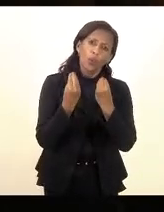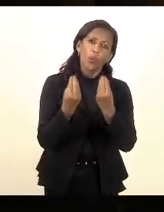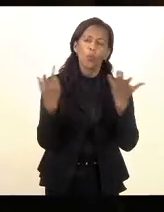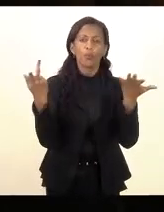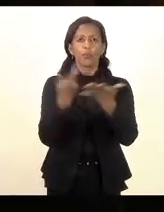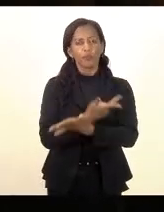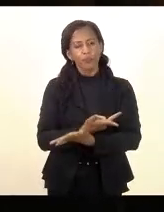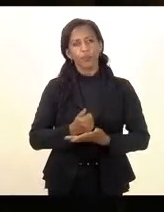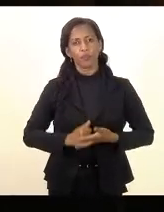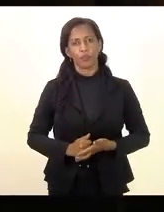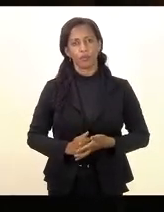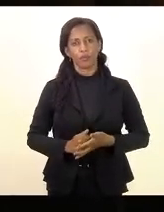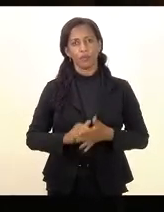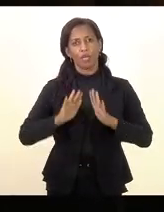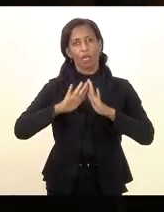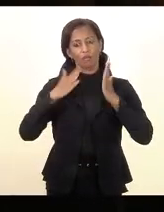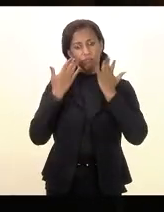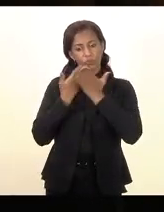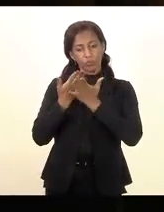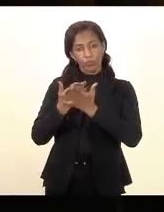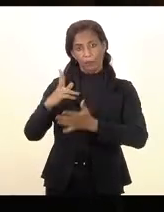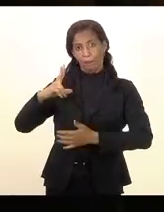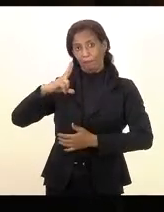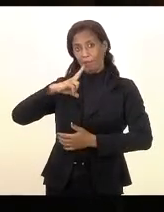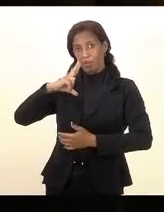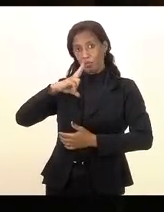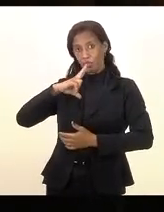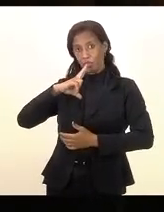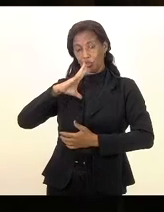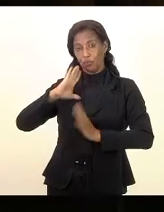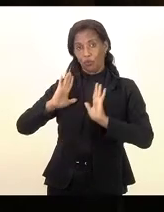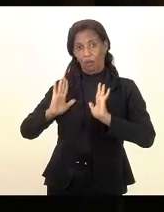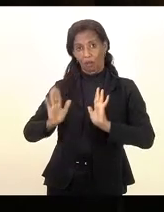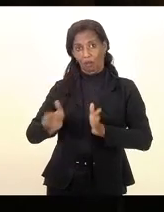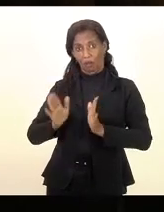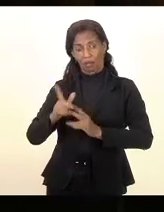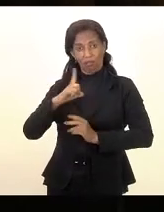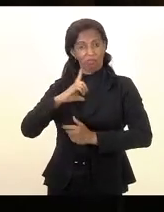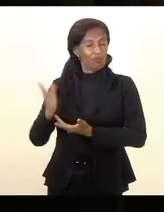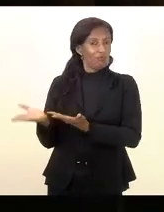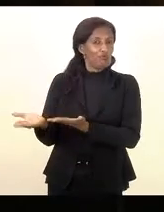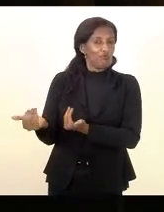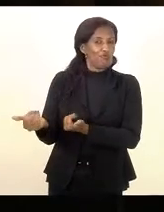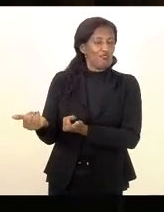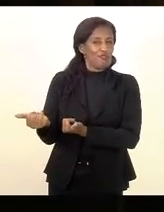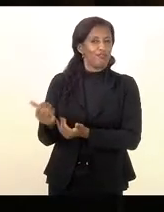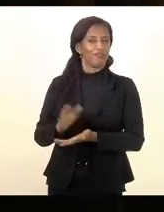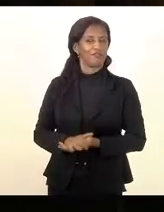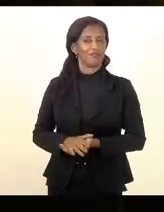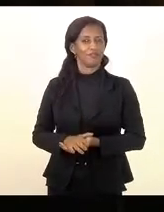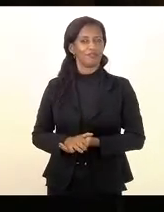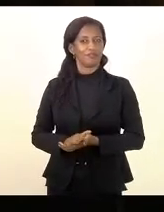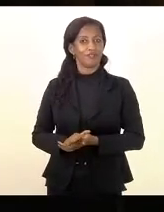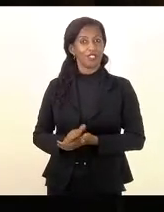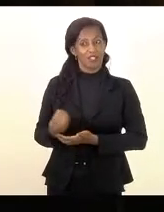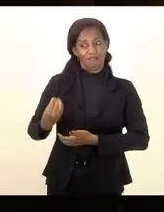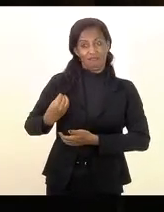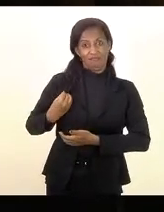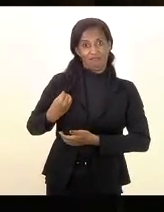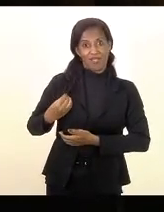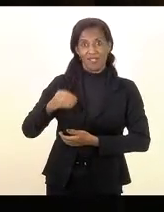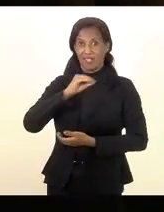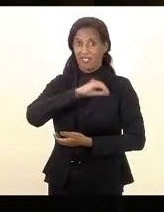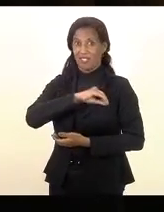Rubens Bom Tempo as escolas particulares que atendem os adolescentes e jovens de camadas médias altas